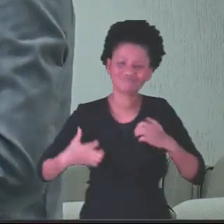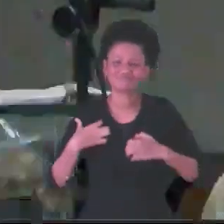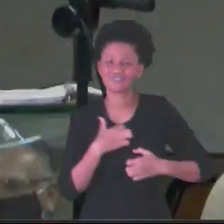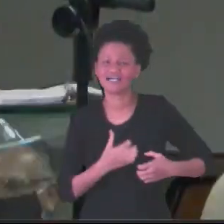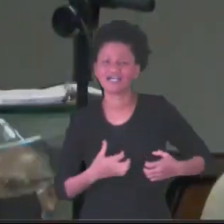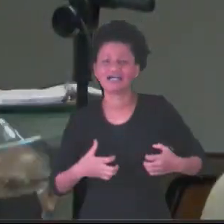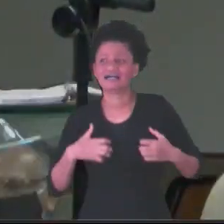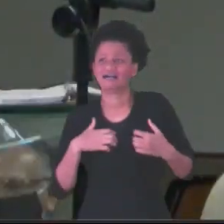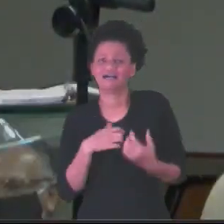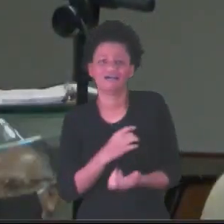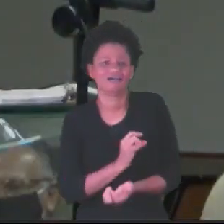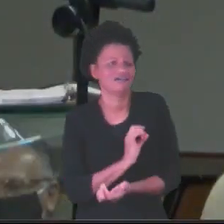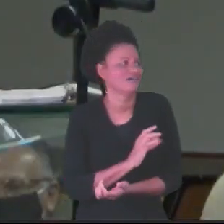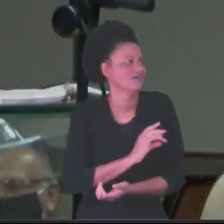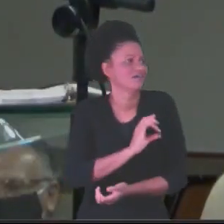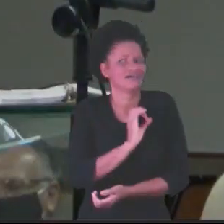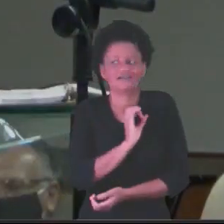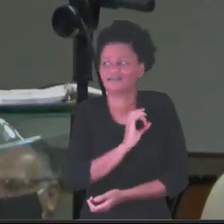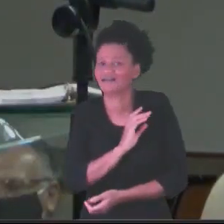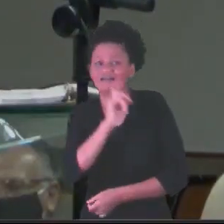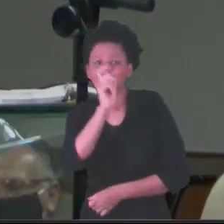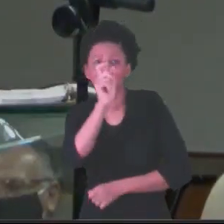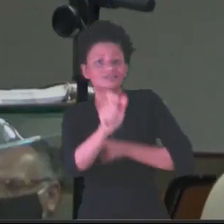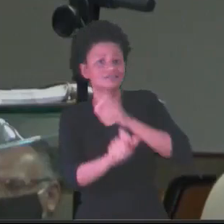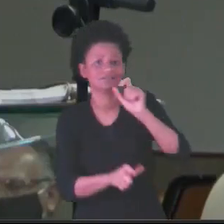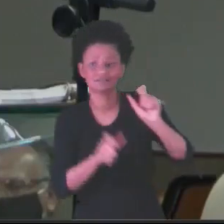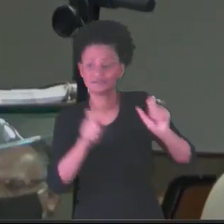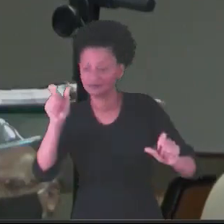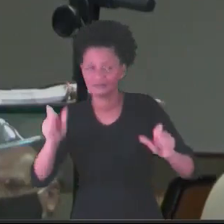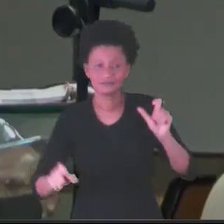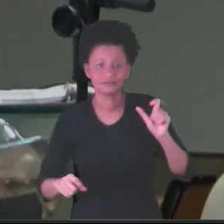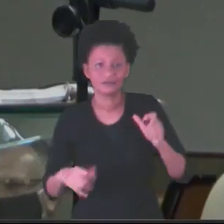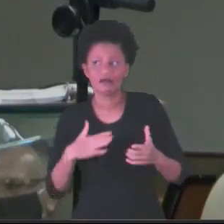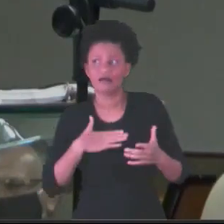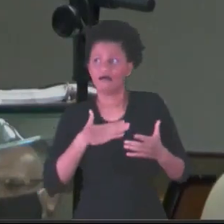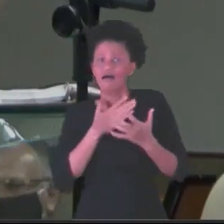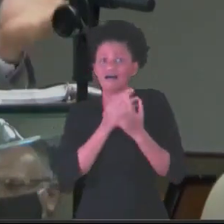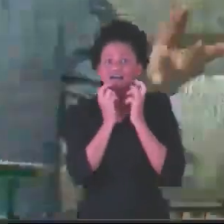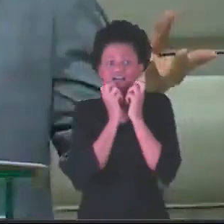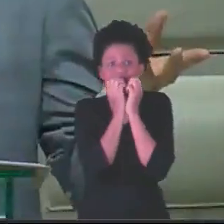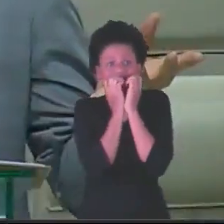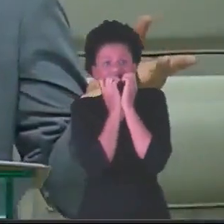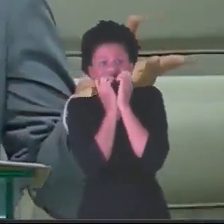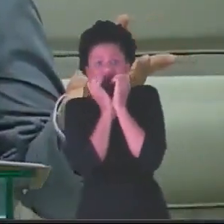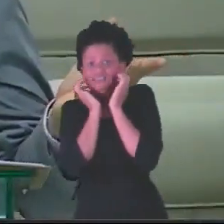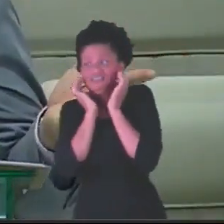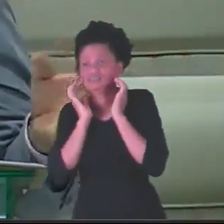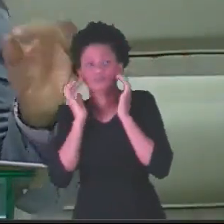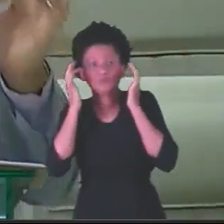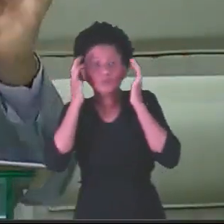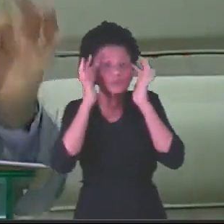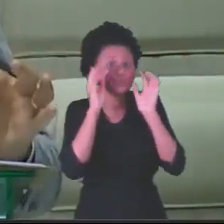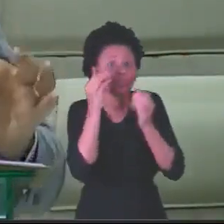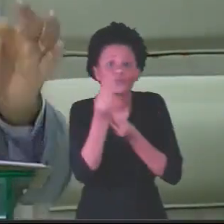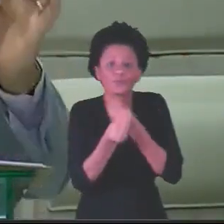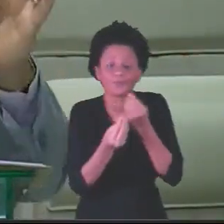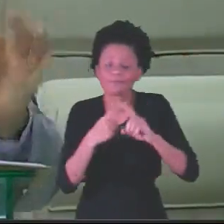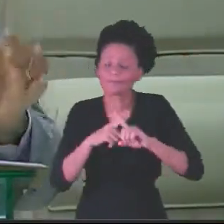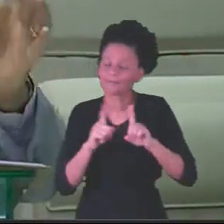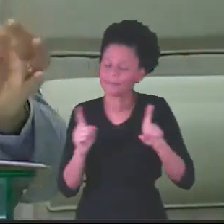temerosos as pessoas que estão em pavorosas a não sabe o que fazer mas